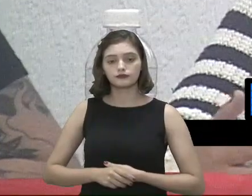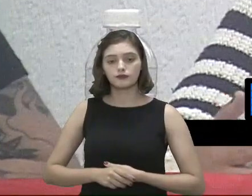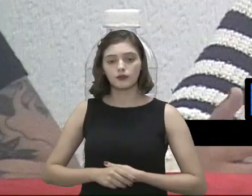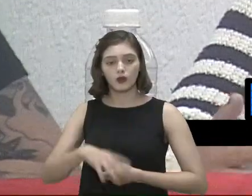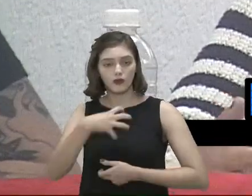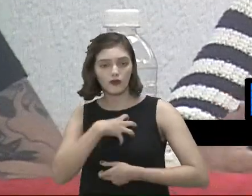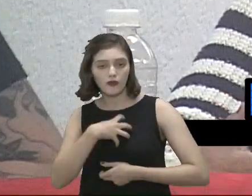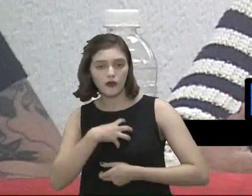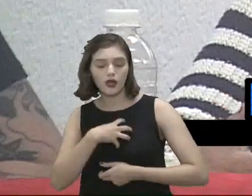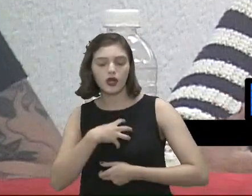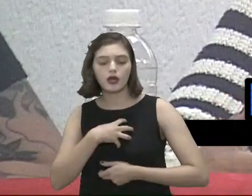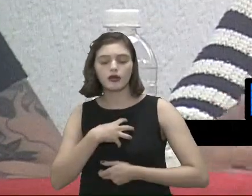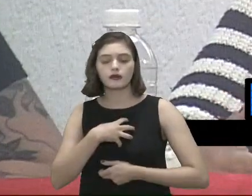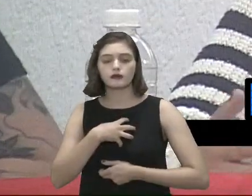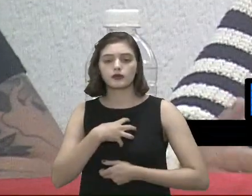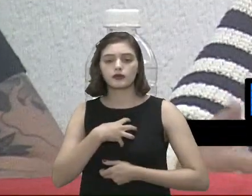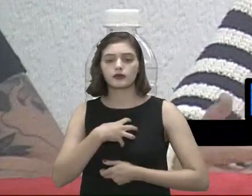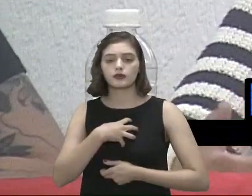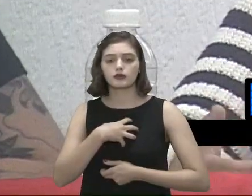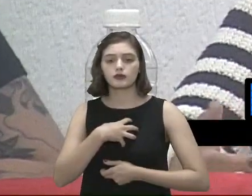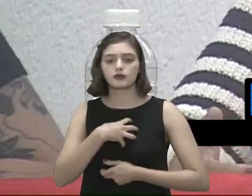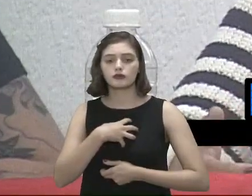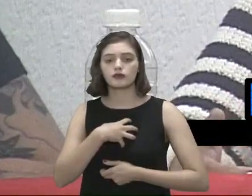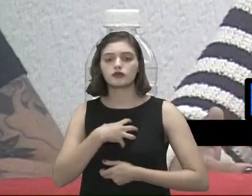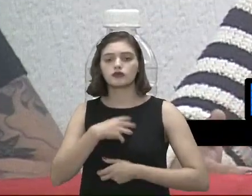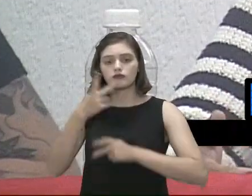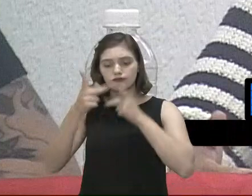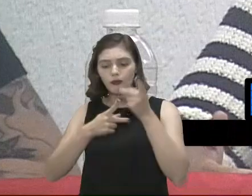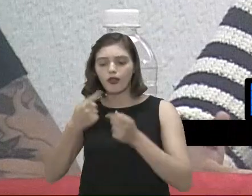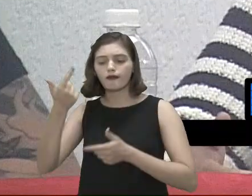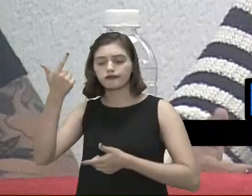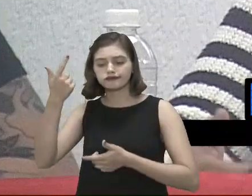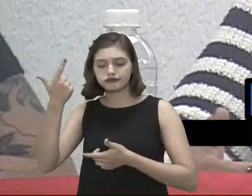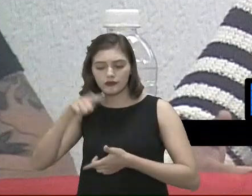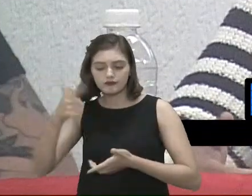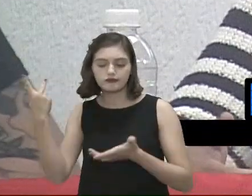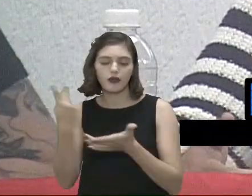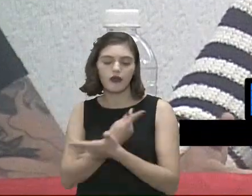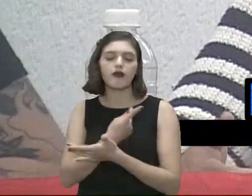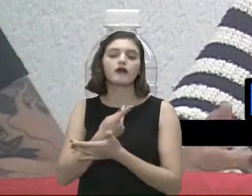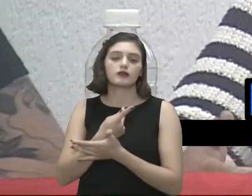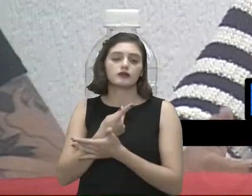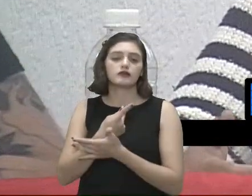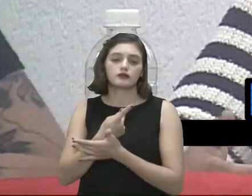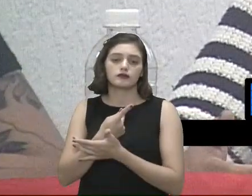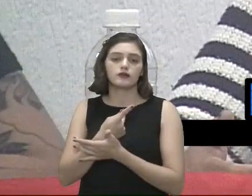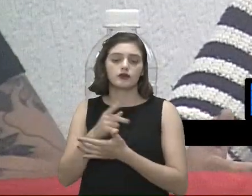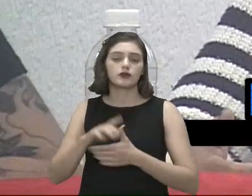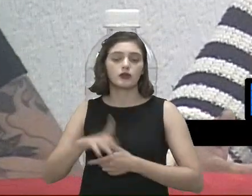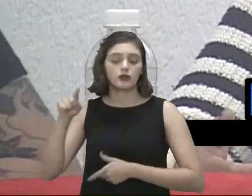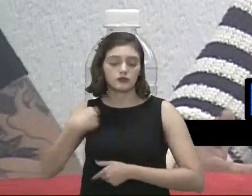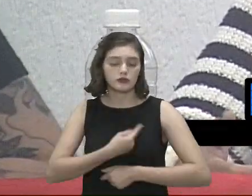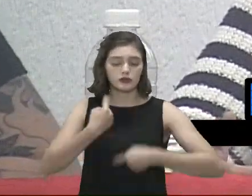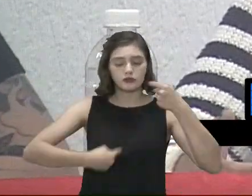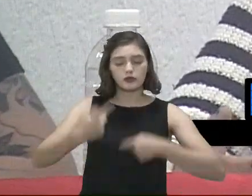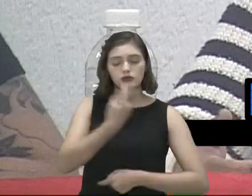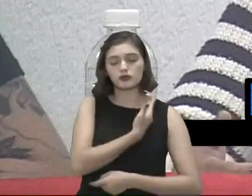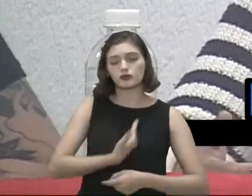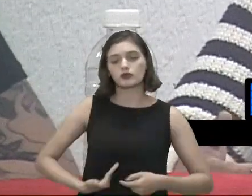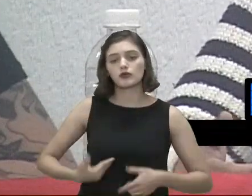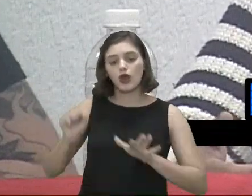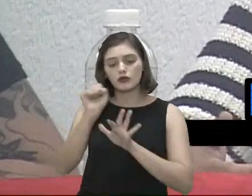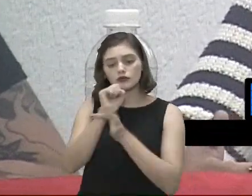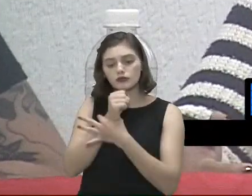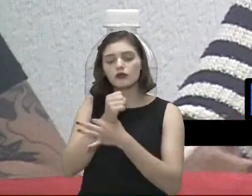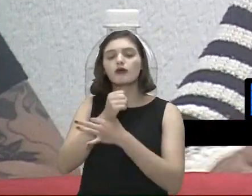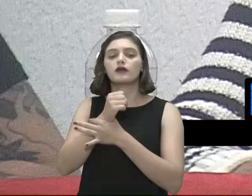formas de minimizar a repetição da violação de direitos, né? Nós somos uma política pública de garantia